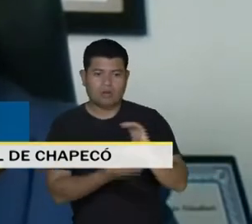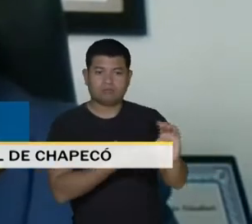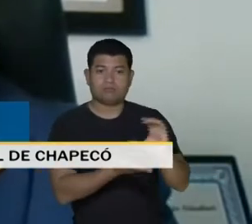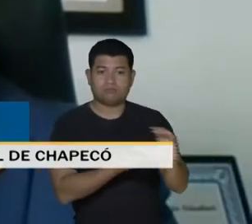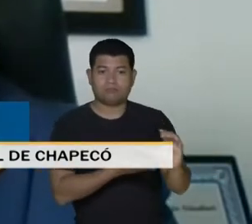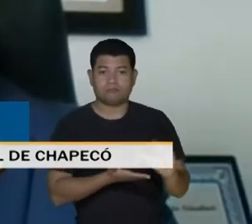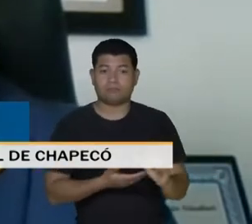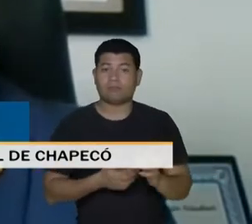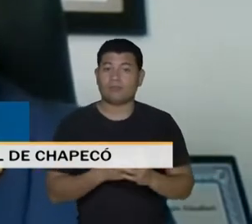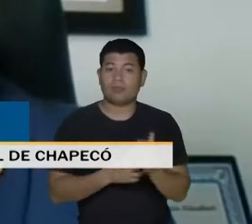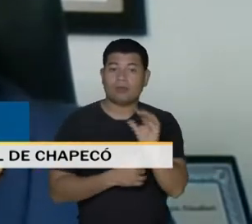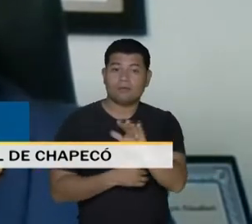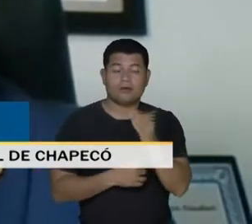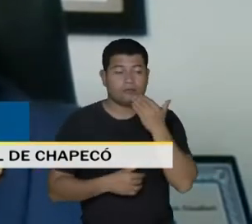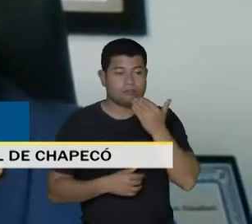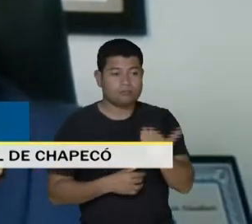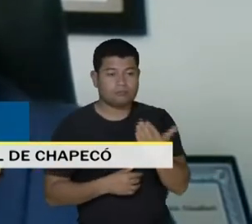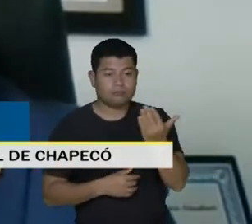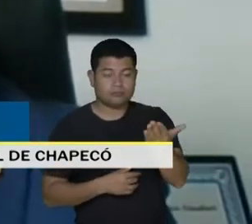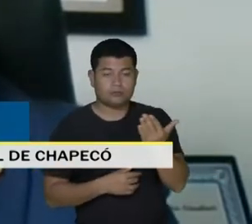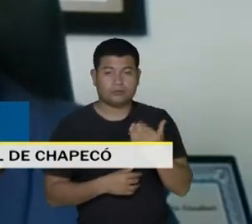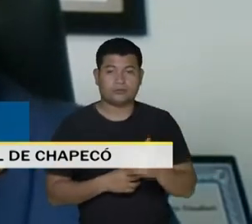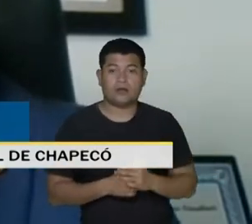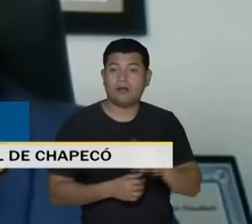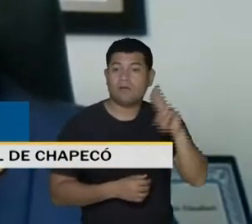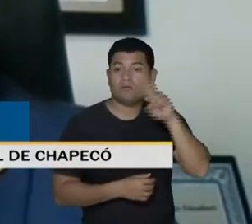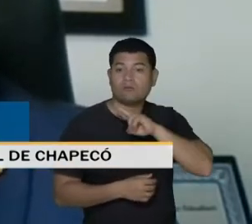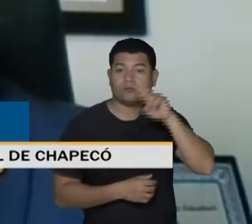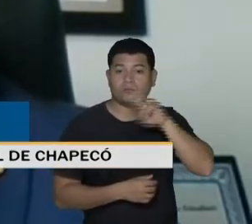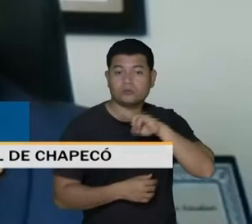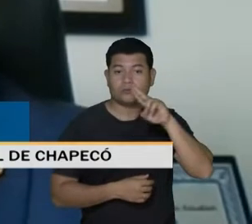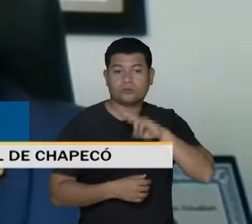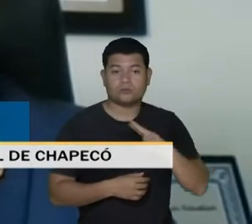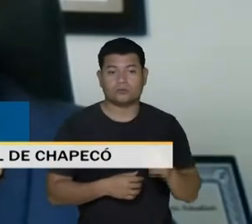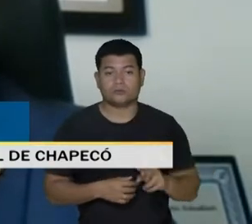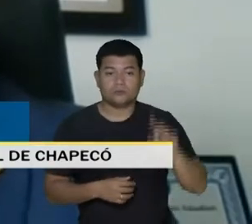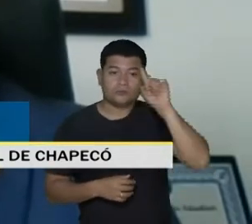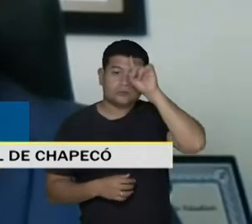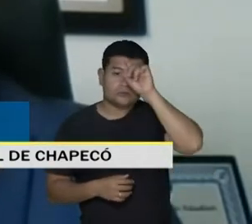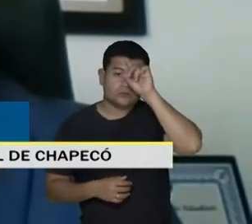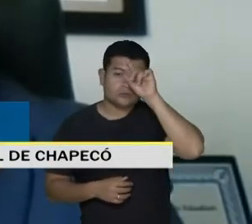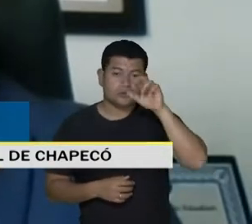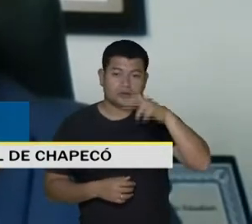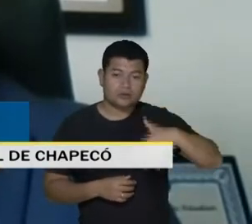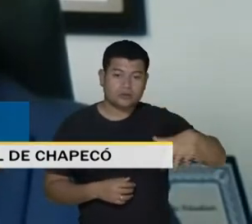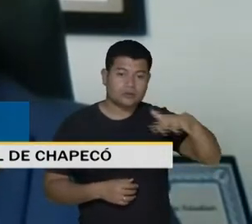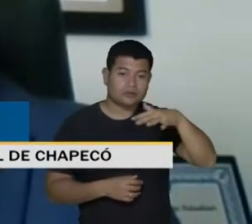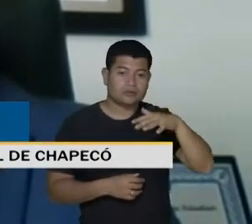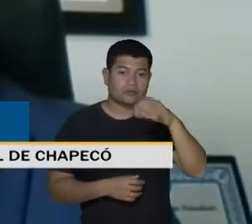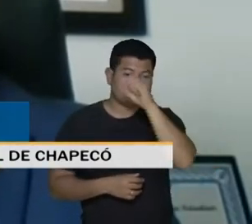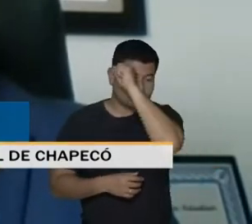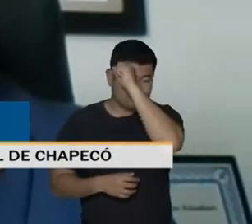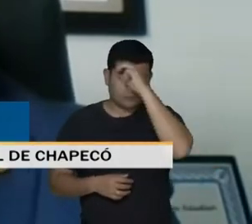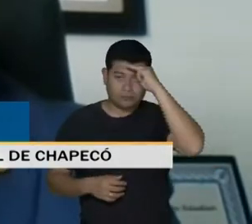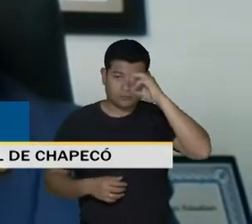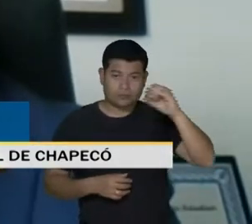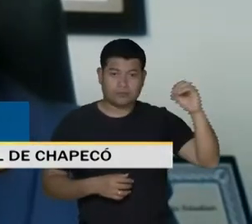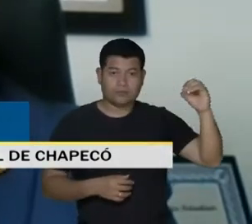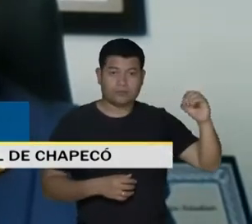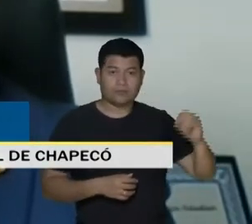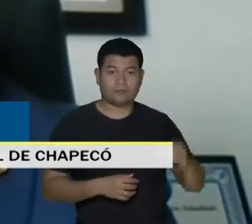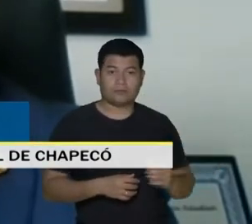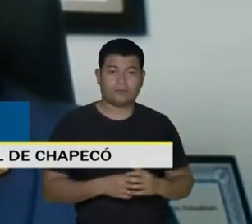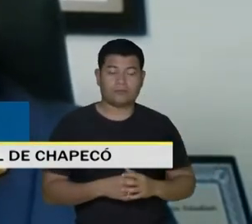essa solicitação emergencial do hospital regional ficou hoje